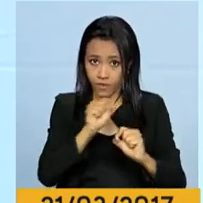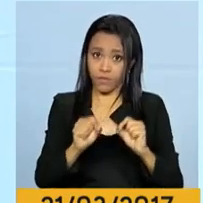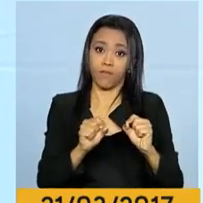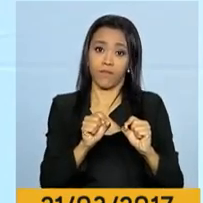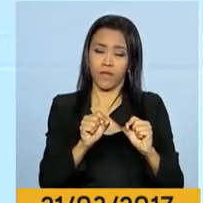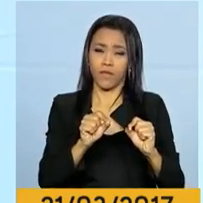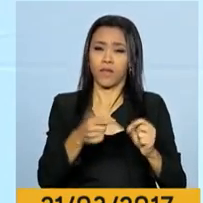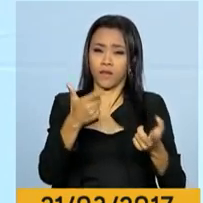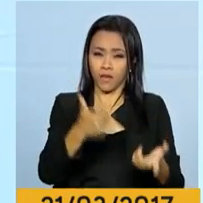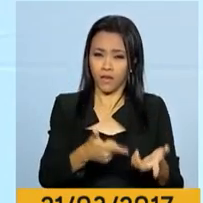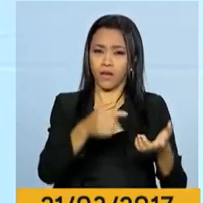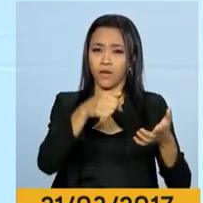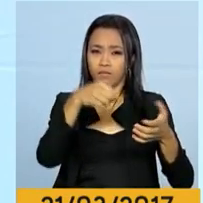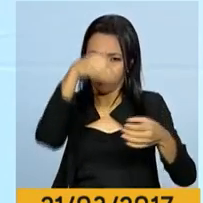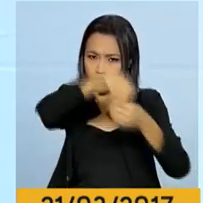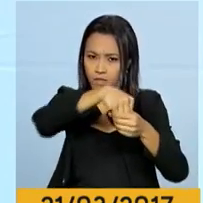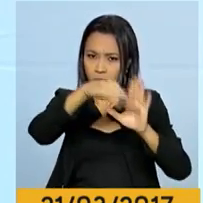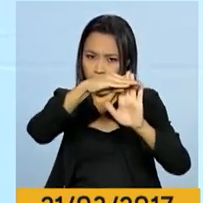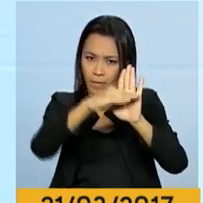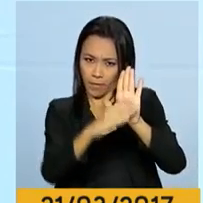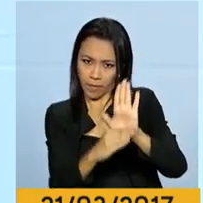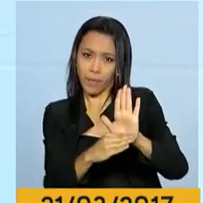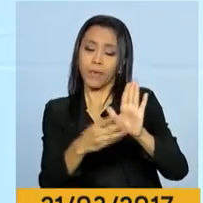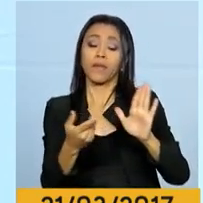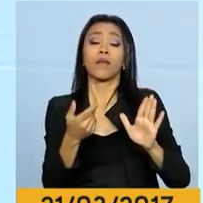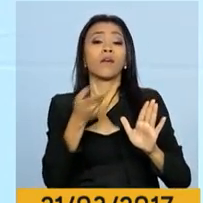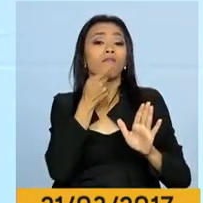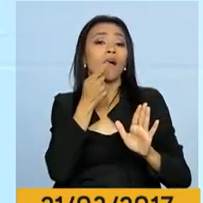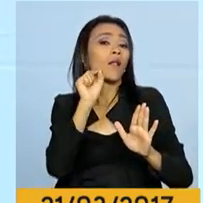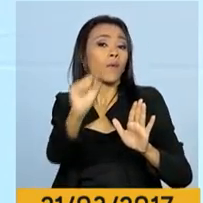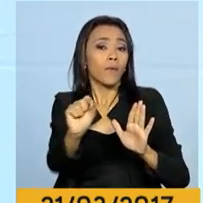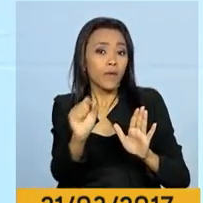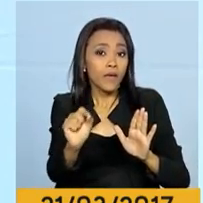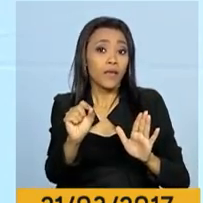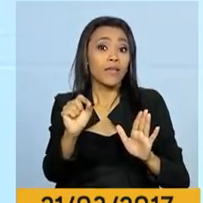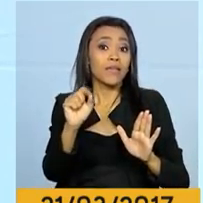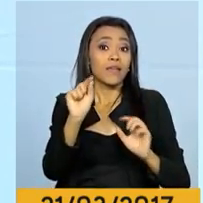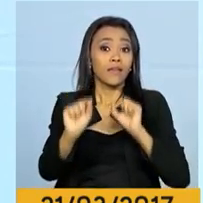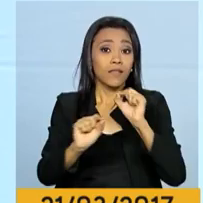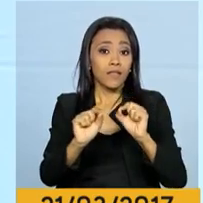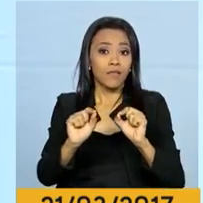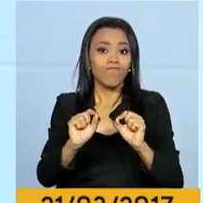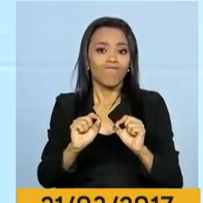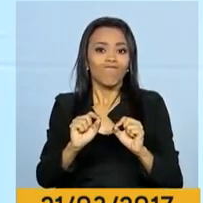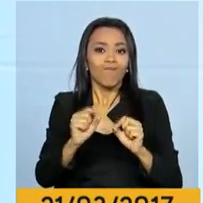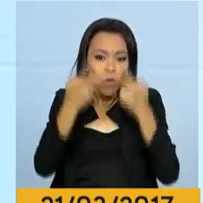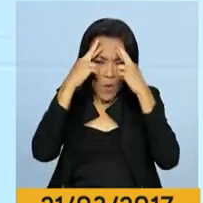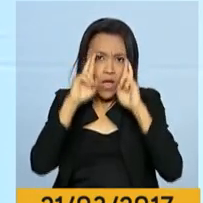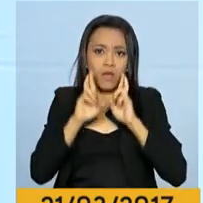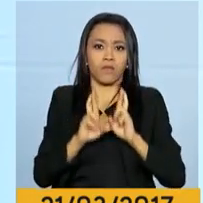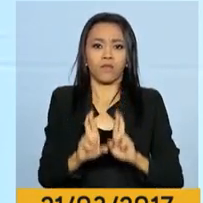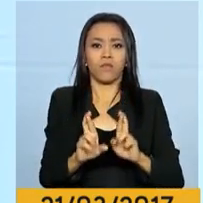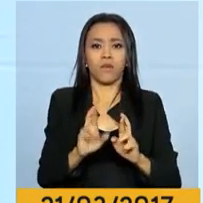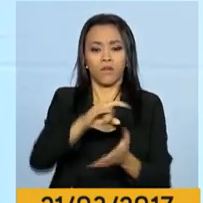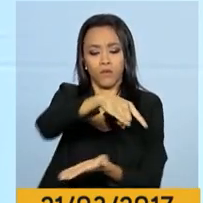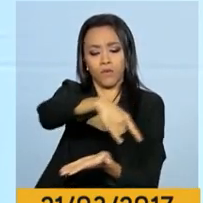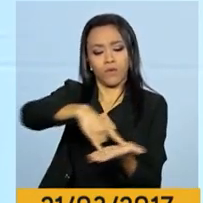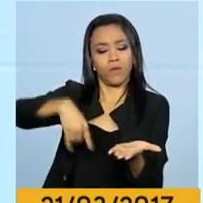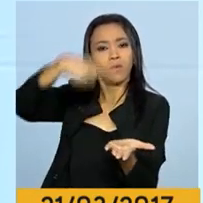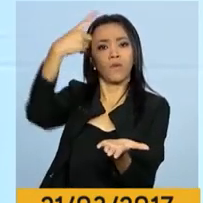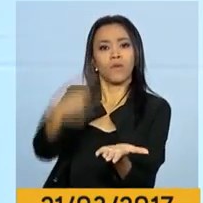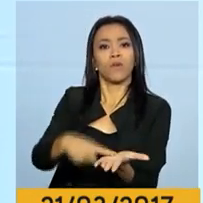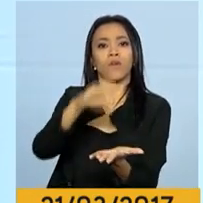o inciso 10 desse dispositivo, está o reconhecimento das convenções e acordos coletivos de